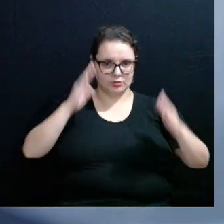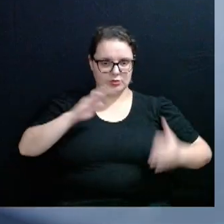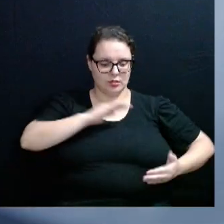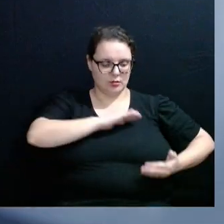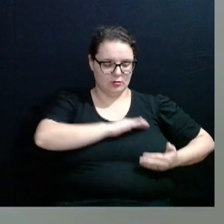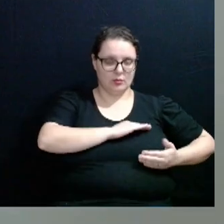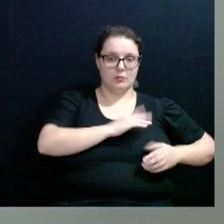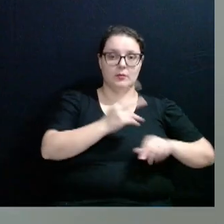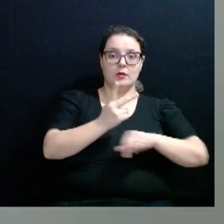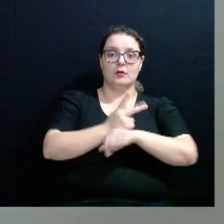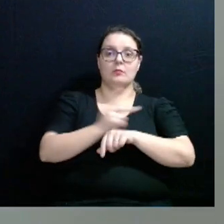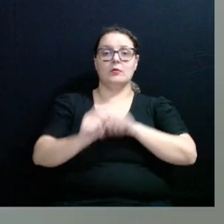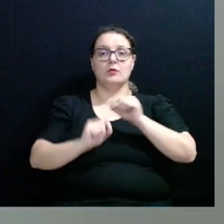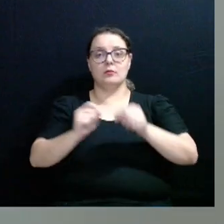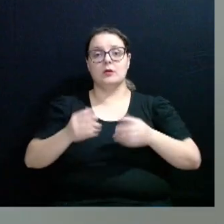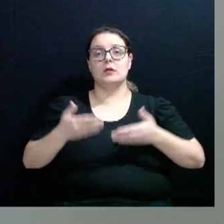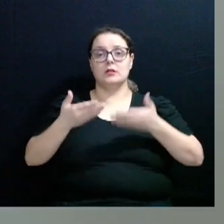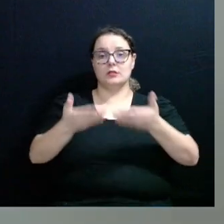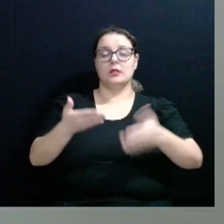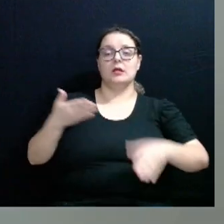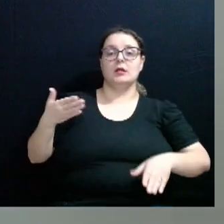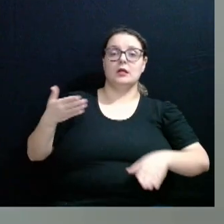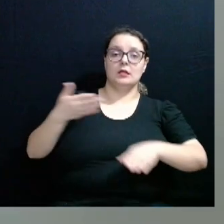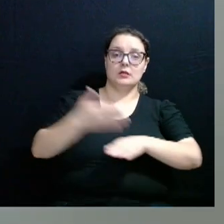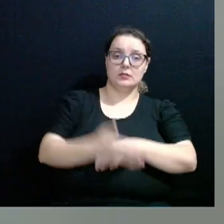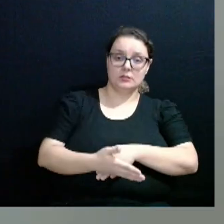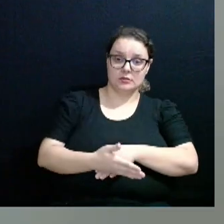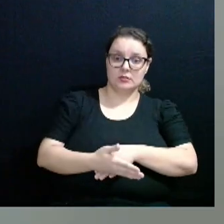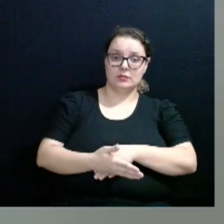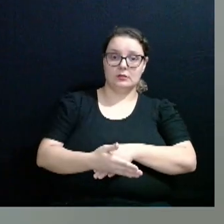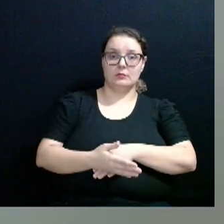dar acesso a quem eventualmente não teve acesso.